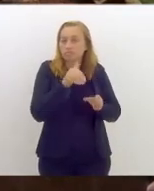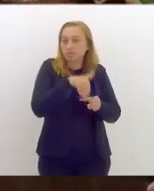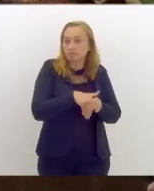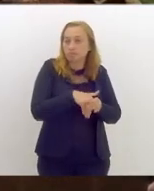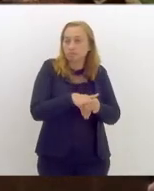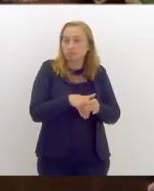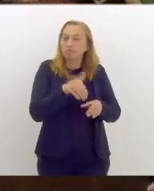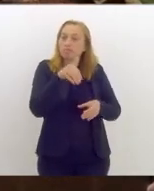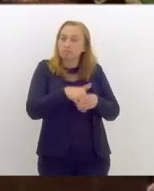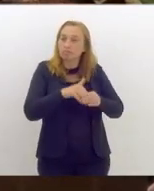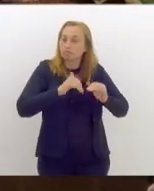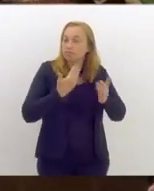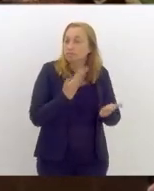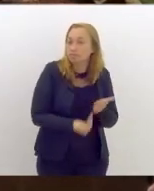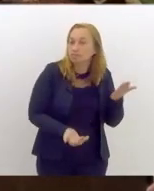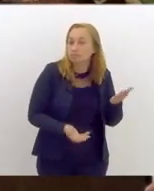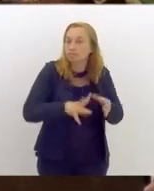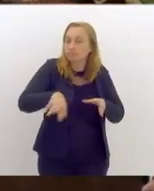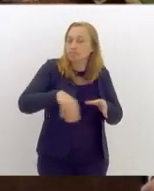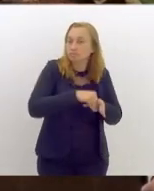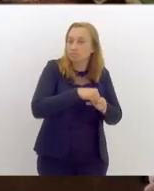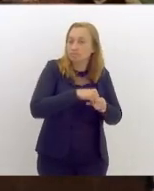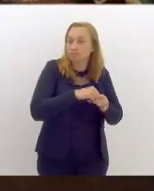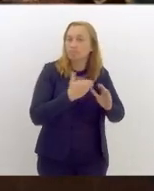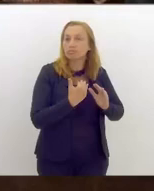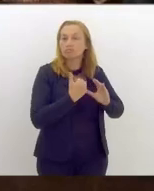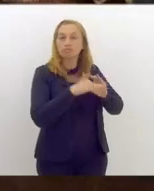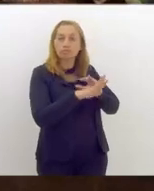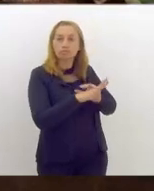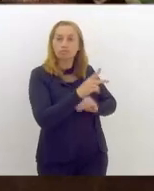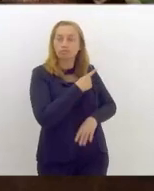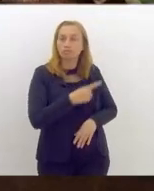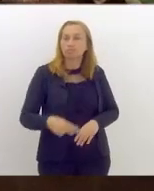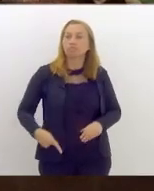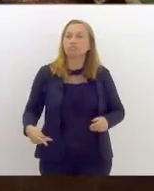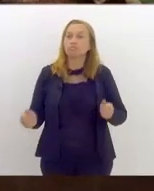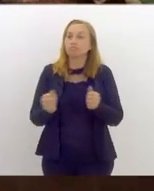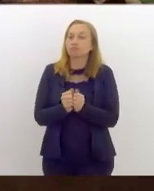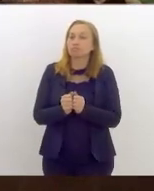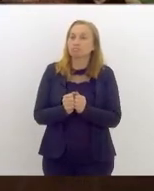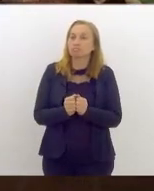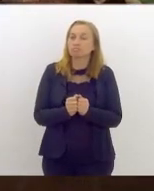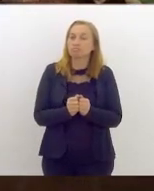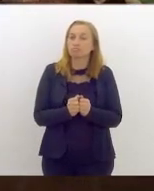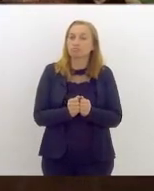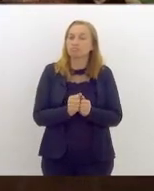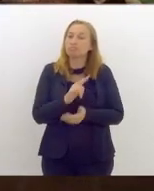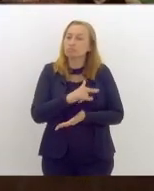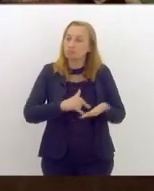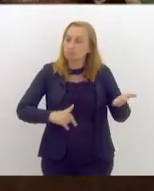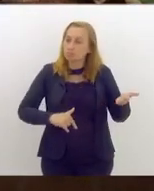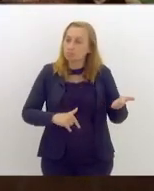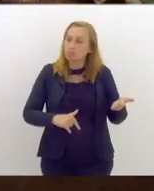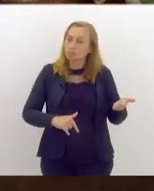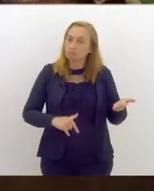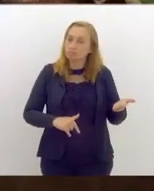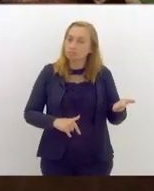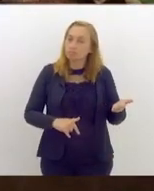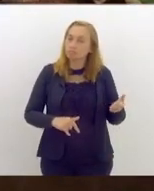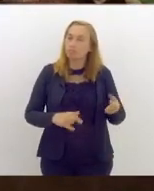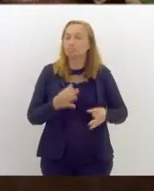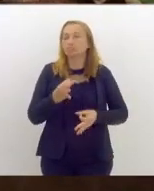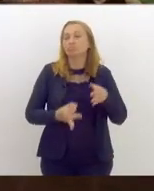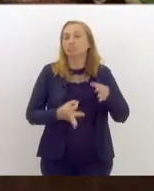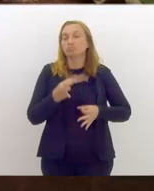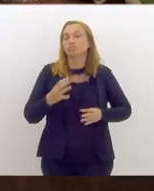voto derrotado ele foi incluído encaminhado para presidência junto com os documentos encaminhados pelo Tribunal